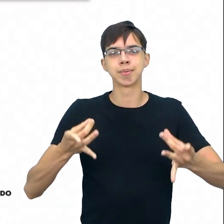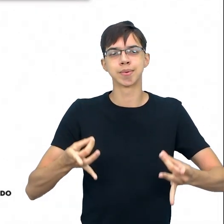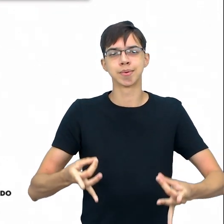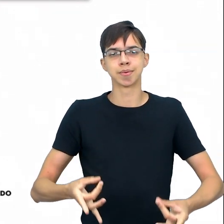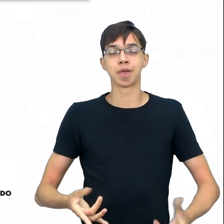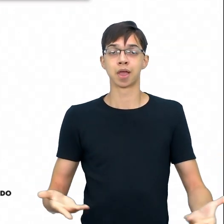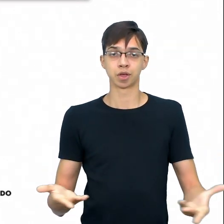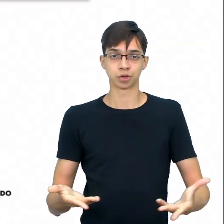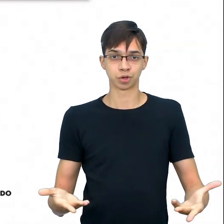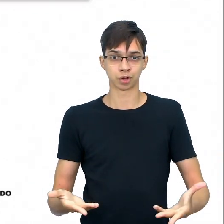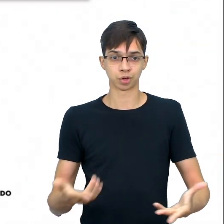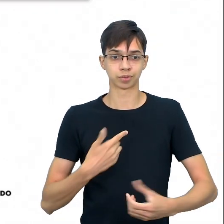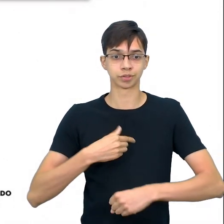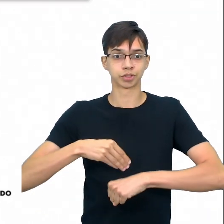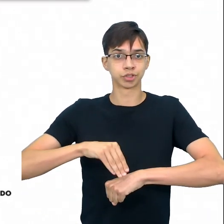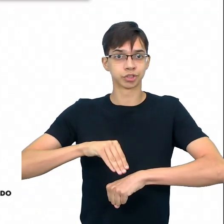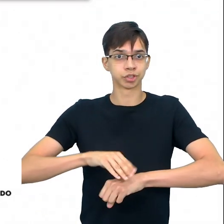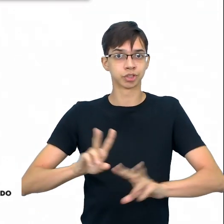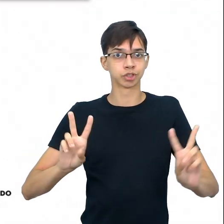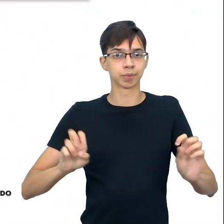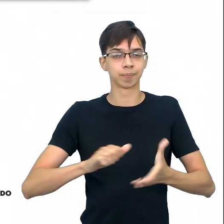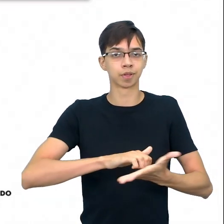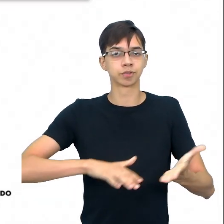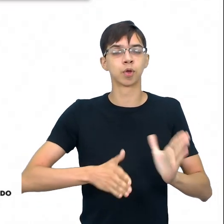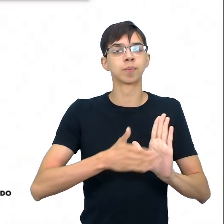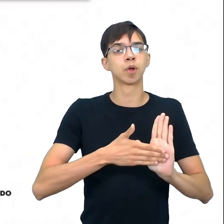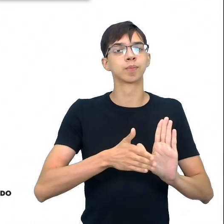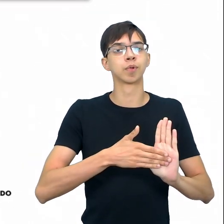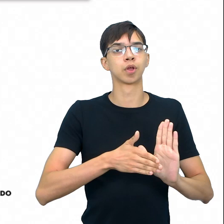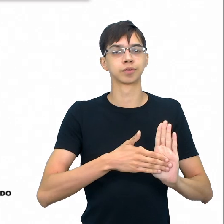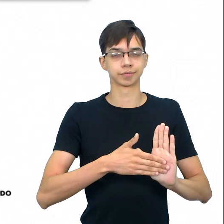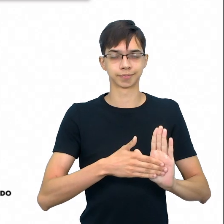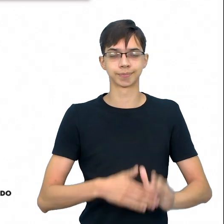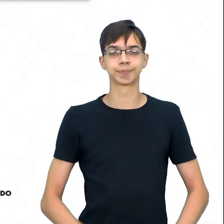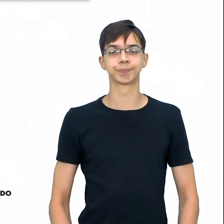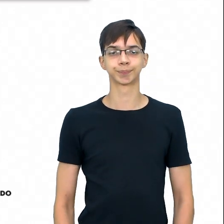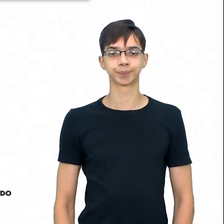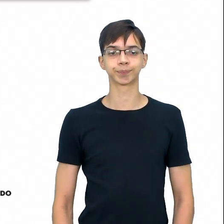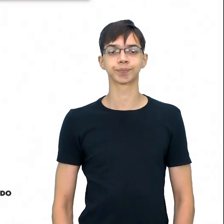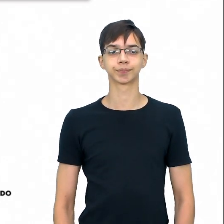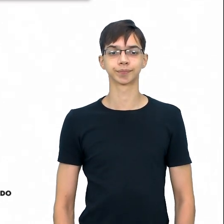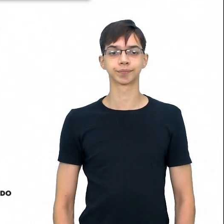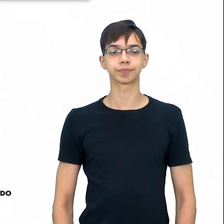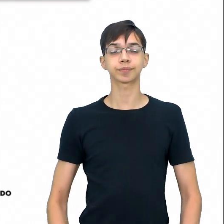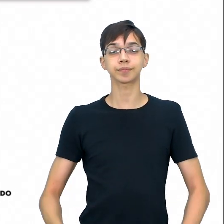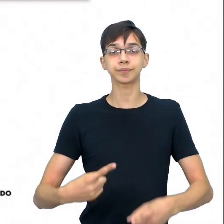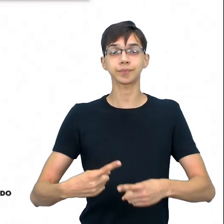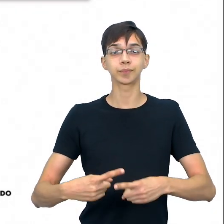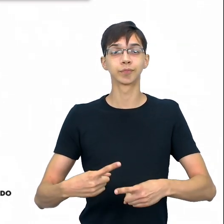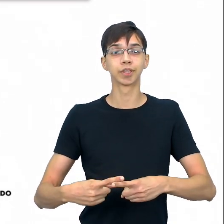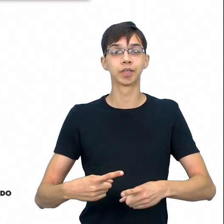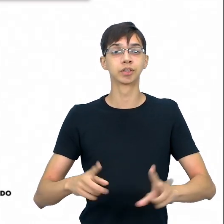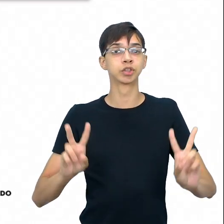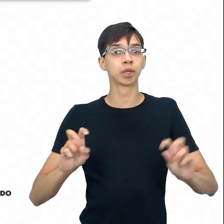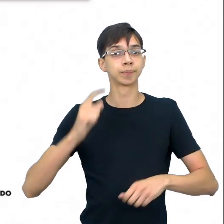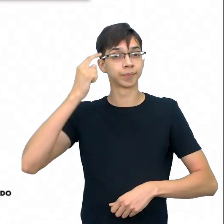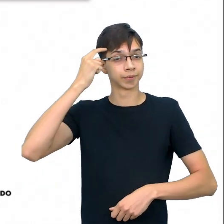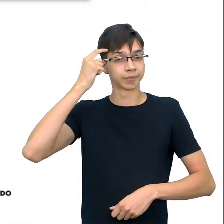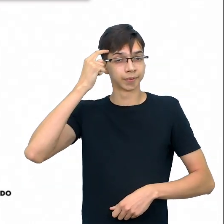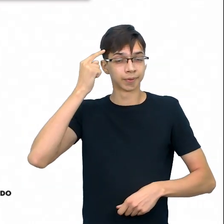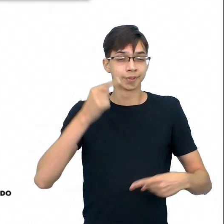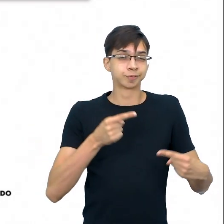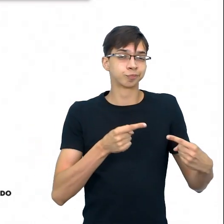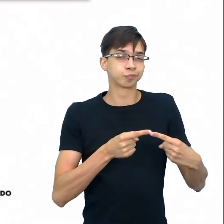a sugestão da atividade proposta, então, pela professora Andréa, e seguindo na mesma linha de raciocínio que